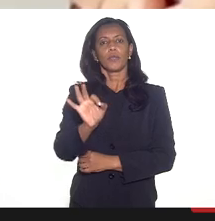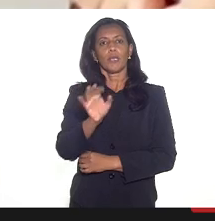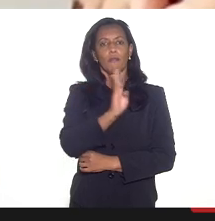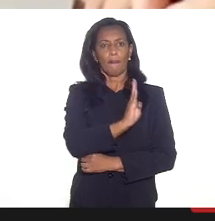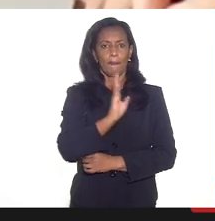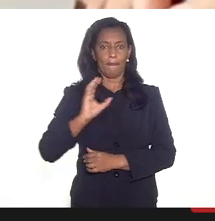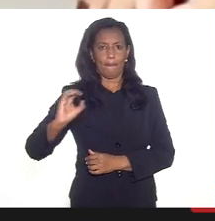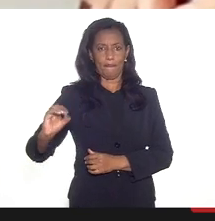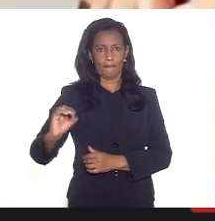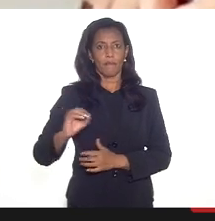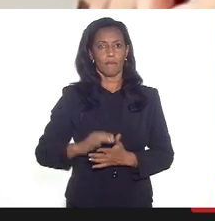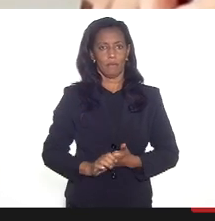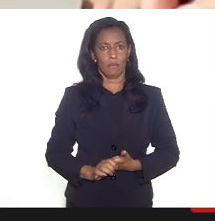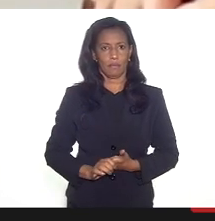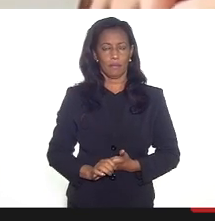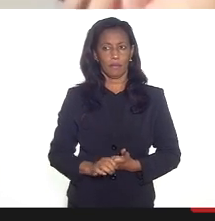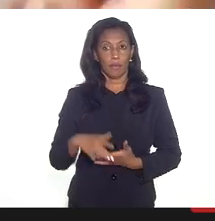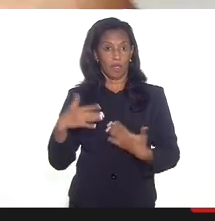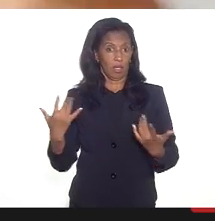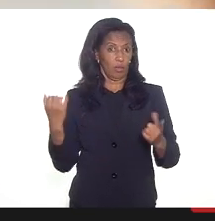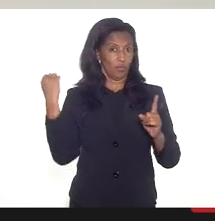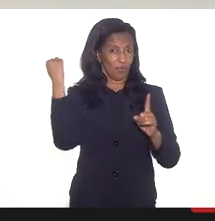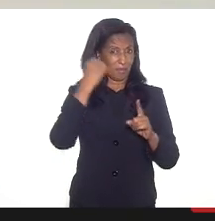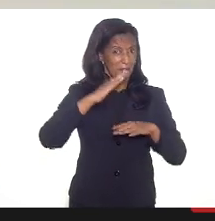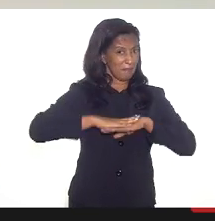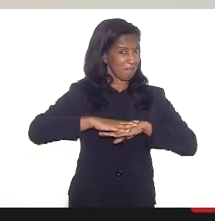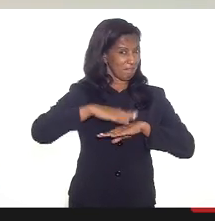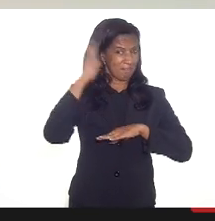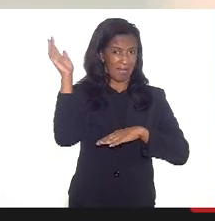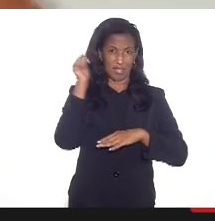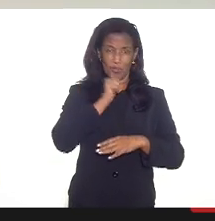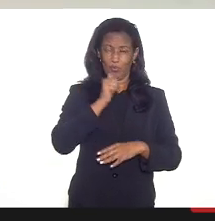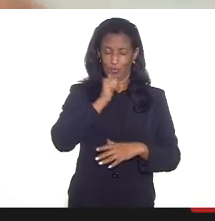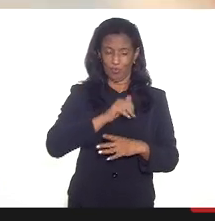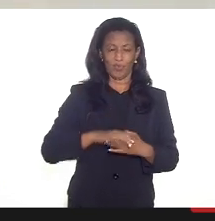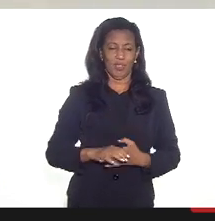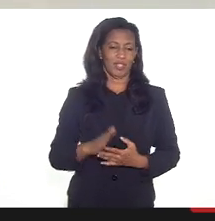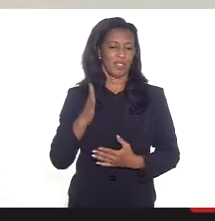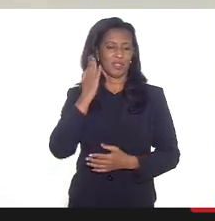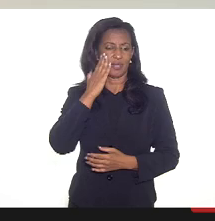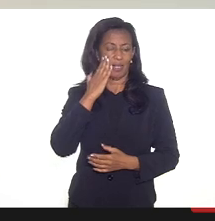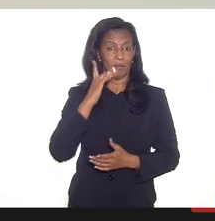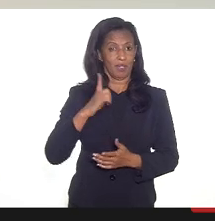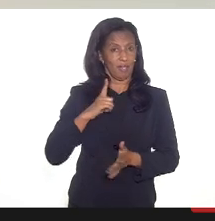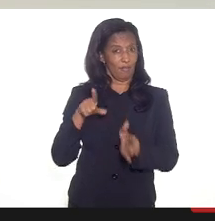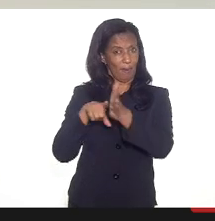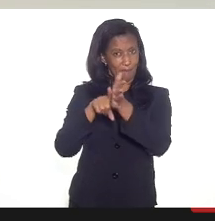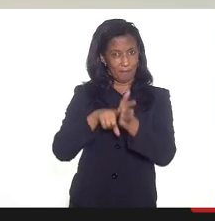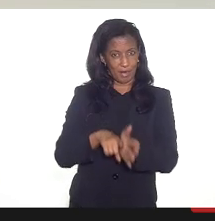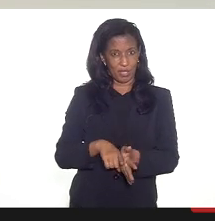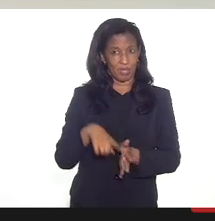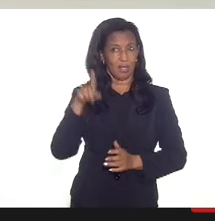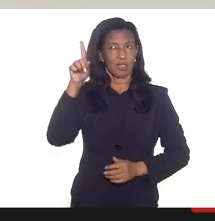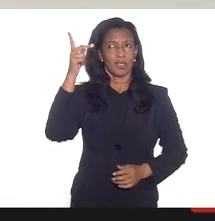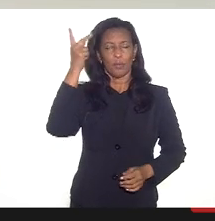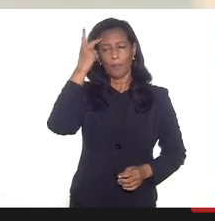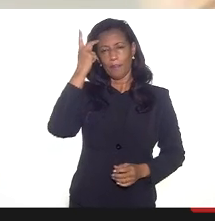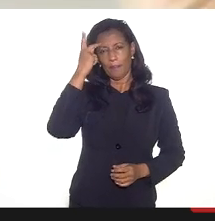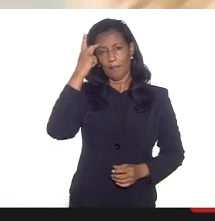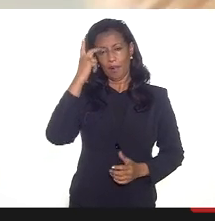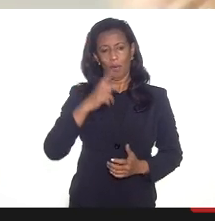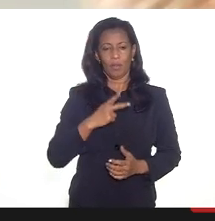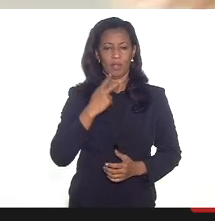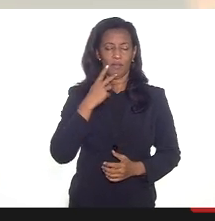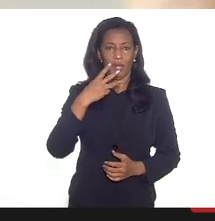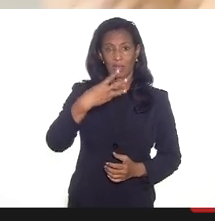registro. E no caso de feminicídio é muito mais, né? Porque a gente sabe que, né, houve uma pesquisa realizada em São Paulo que disse que